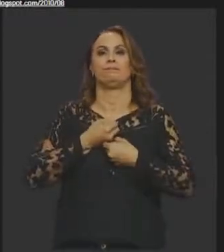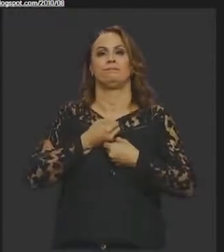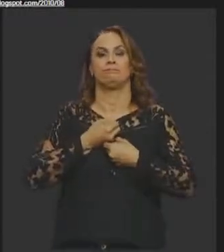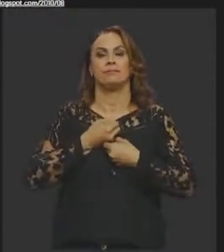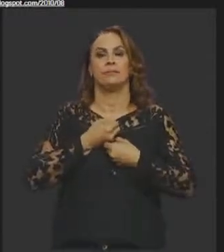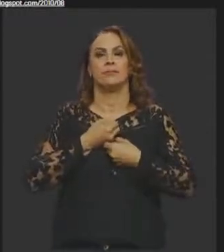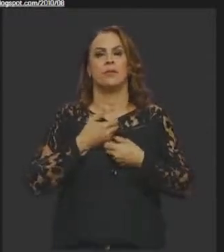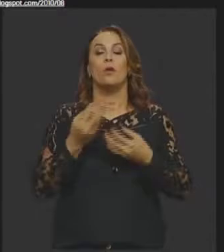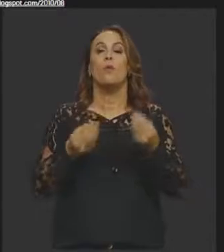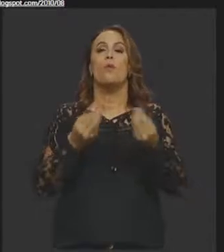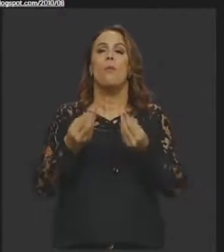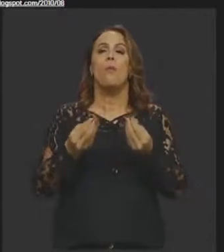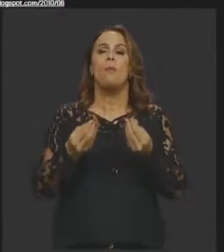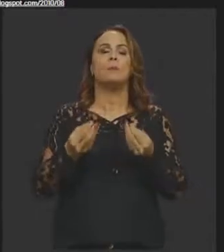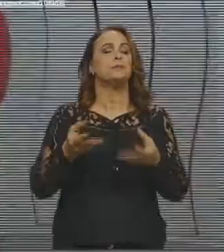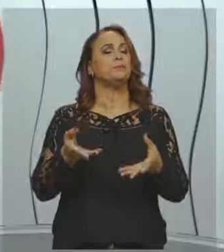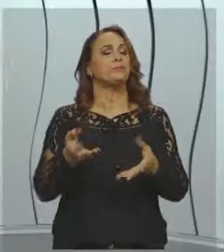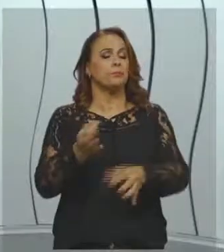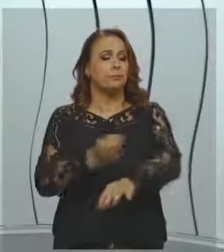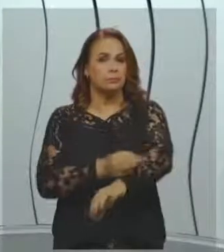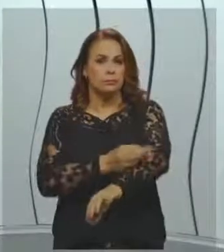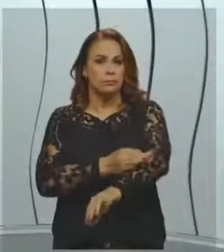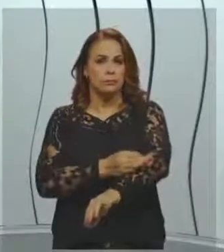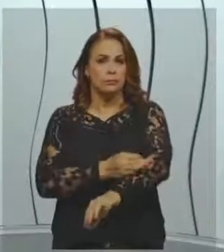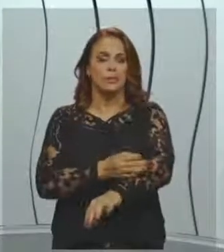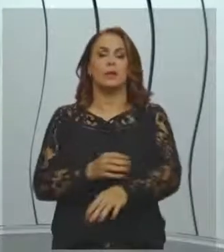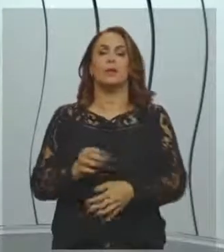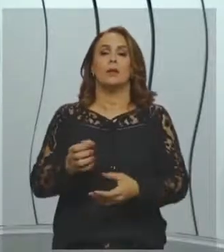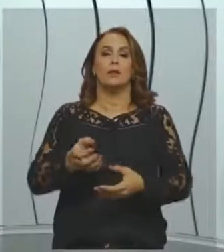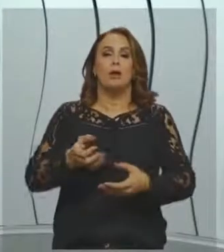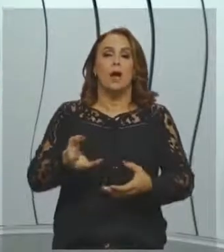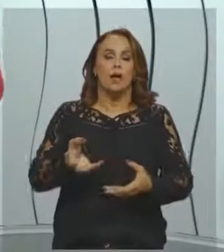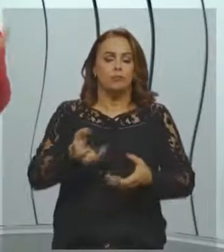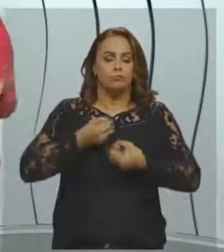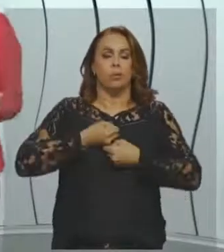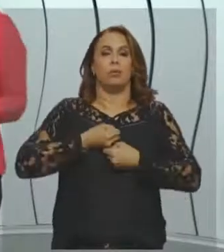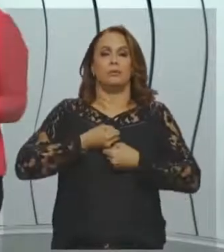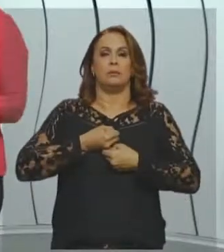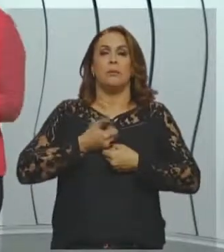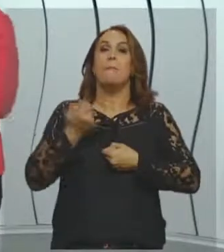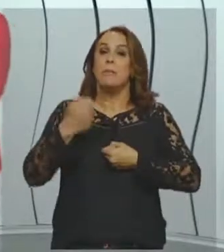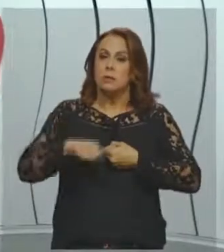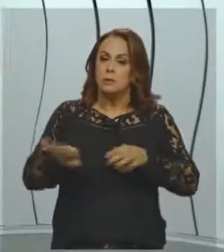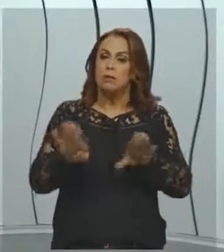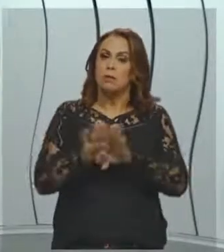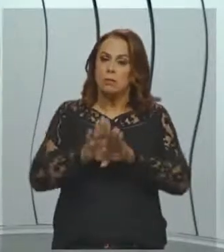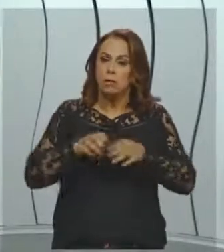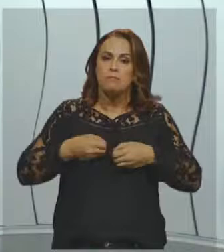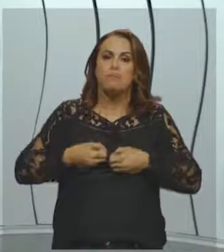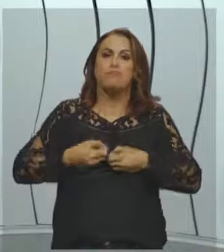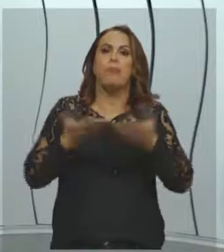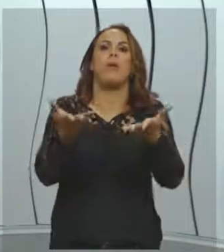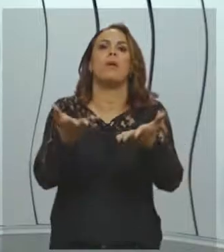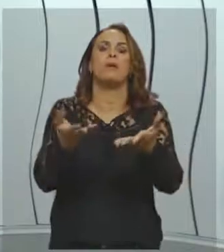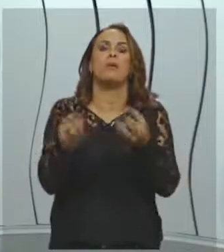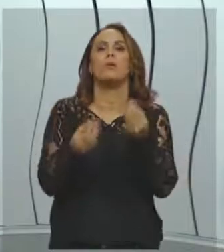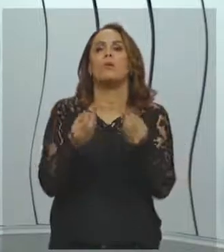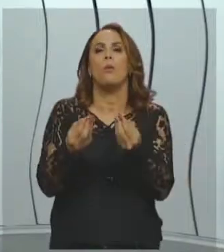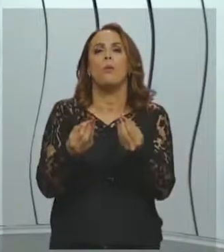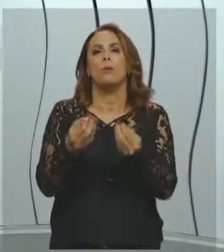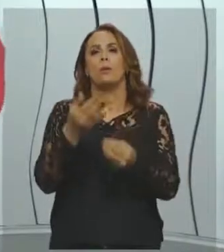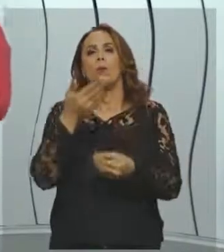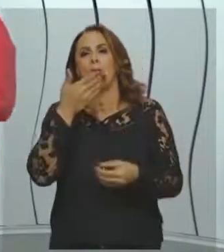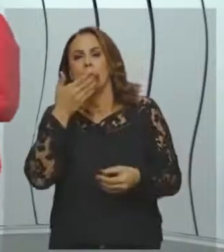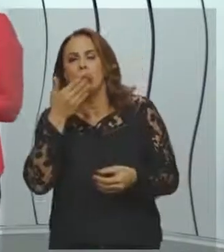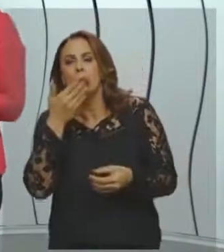Sua transmissão, ela ocorre através da tosse, da fala, do espirro, porque está bem presente